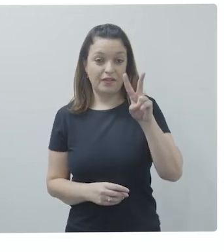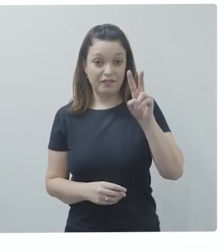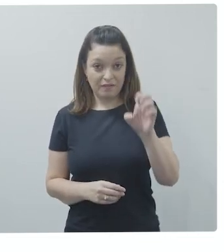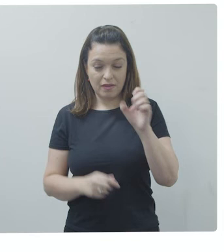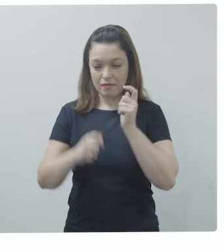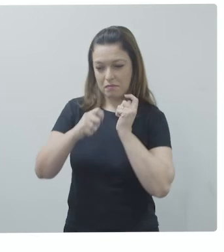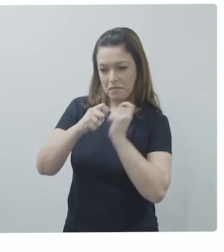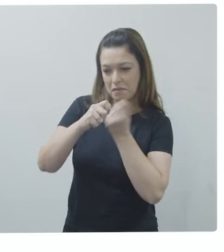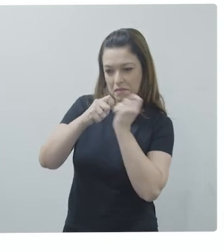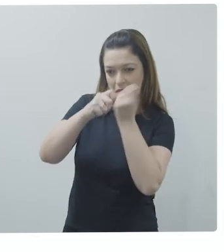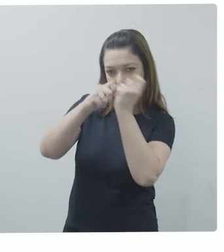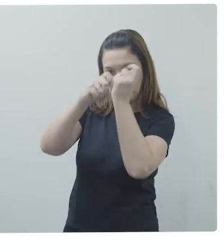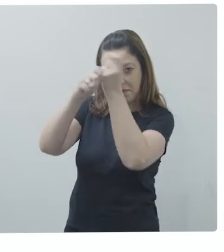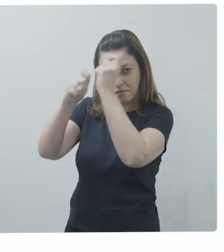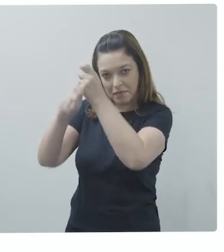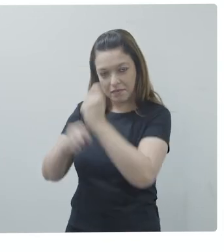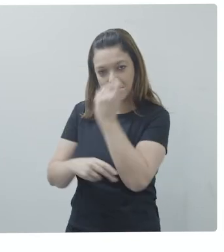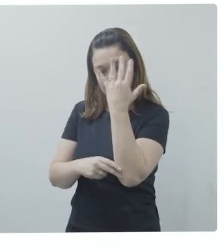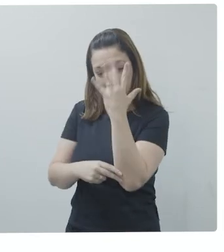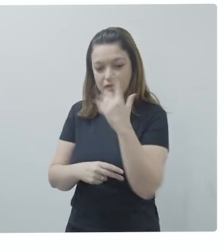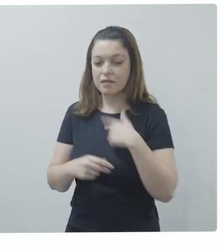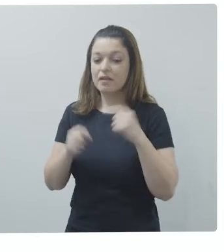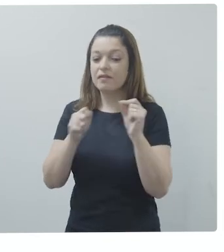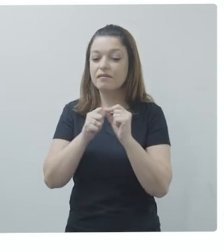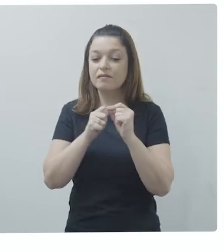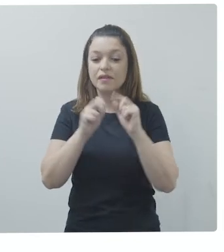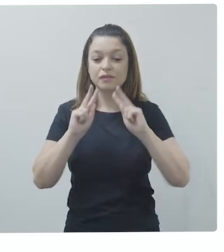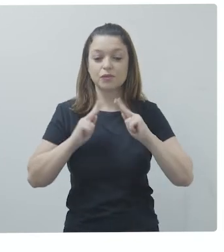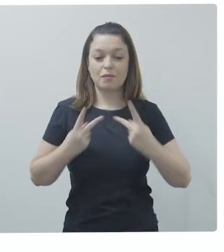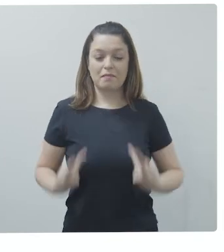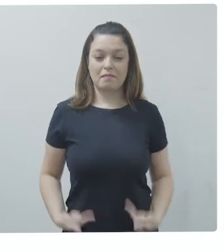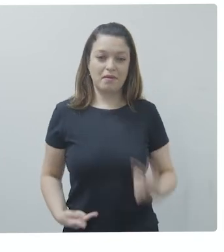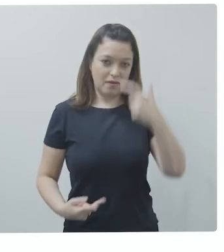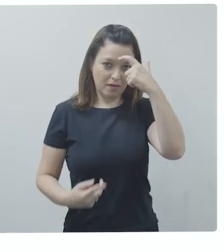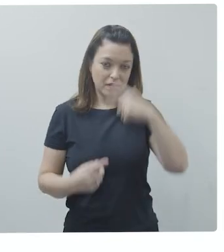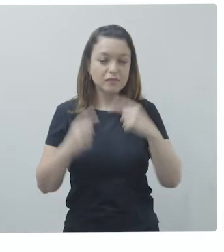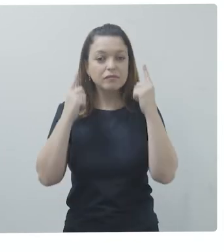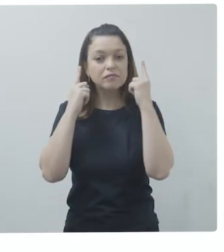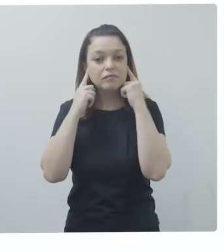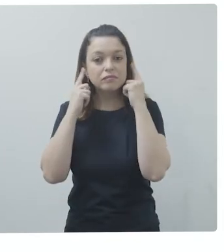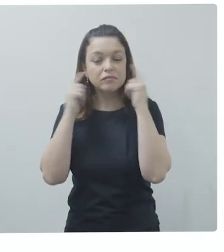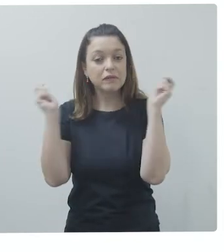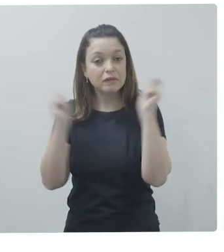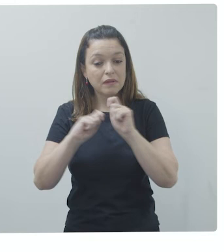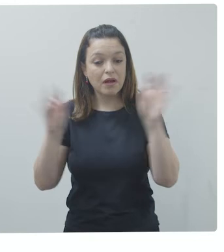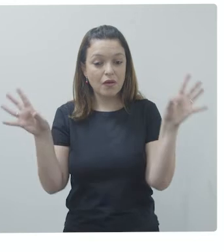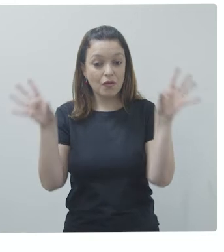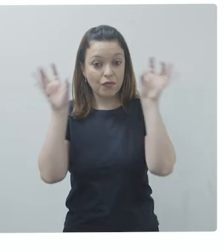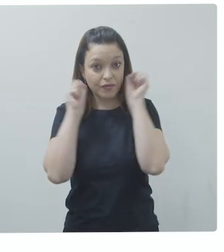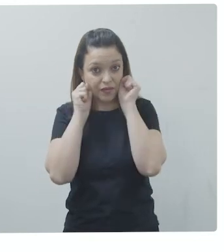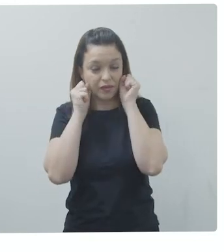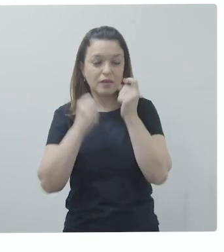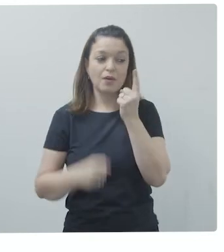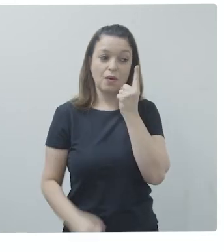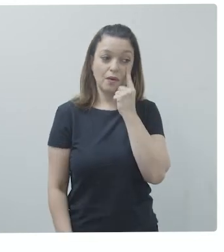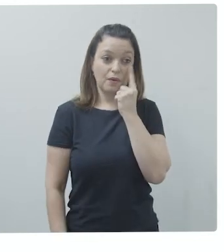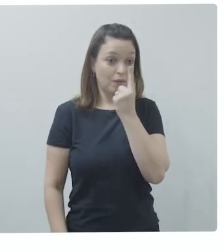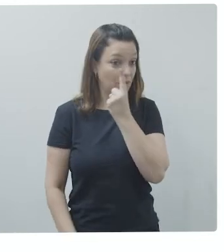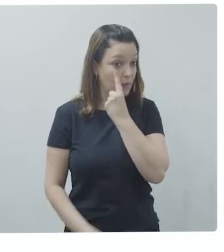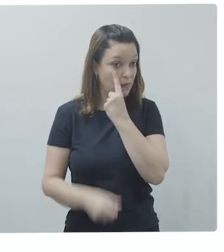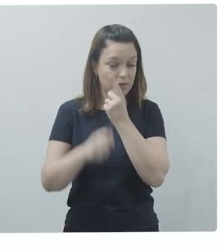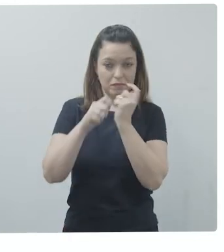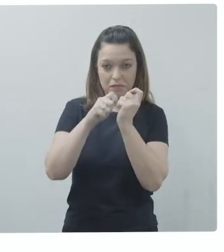eles a forma humana. Esculpiu suas orelhas para que então pudessem ouvir. Seus olhos para que então